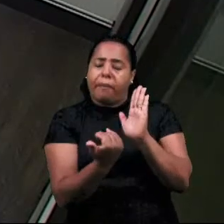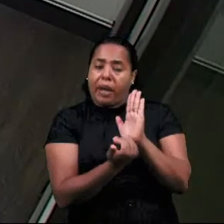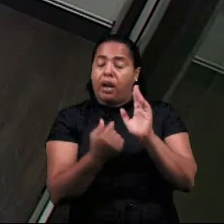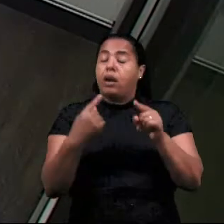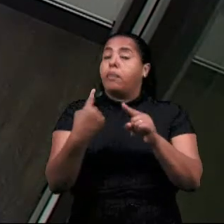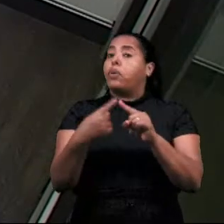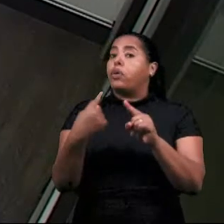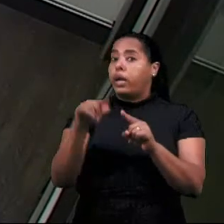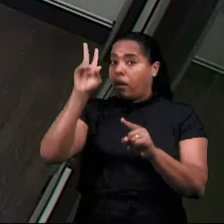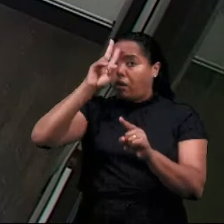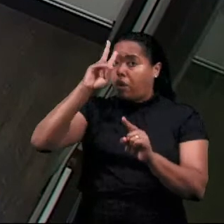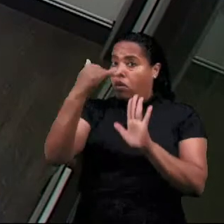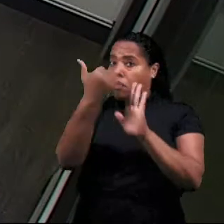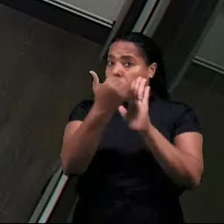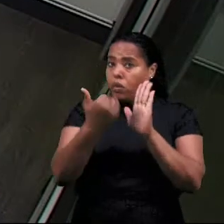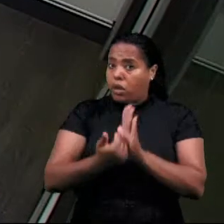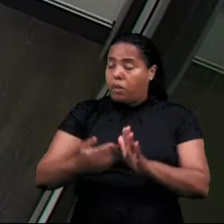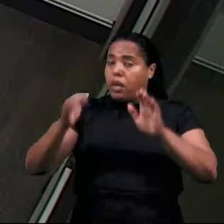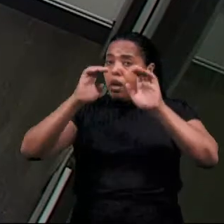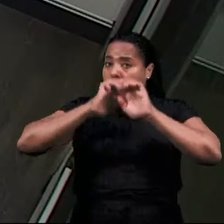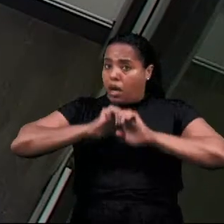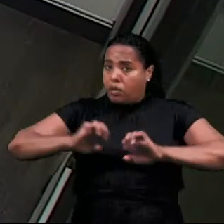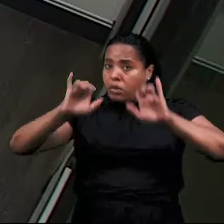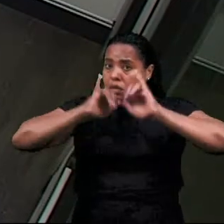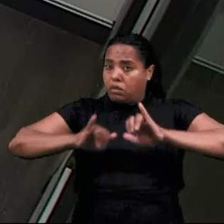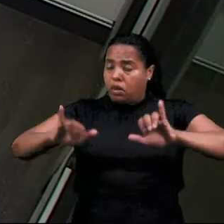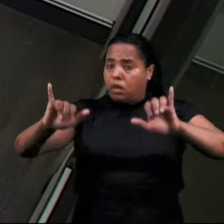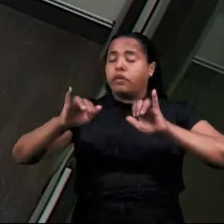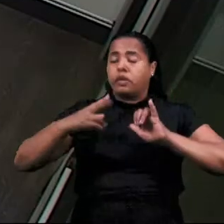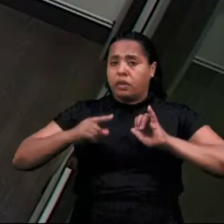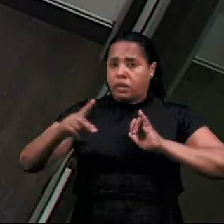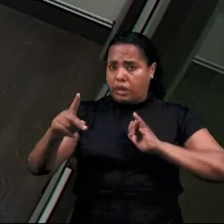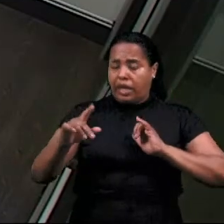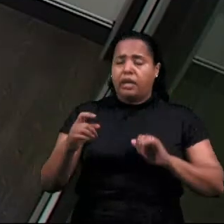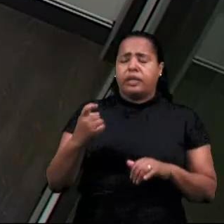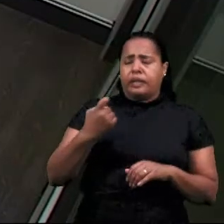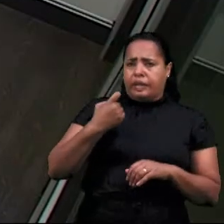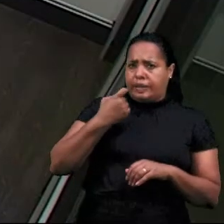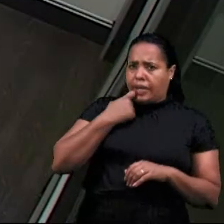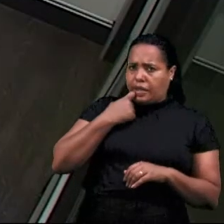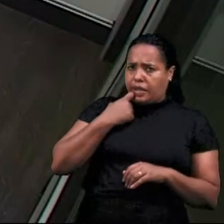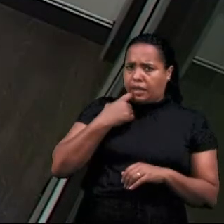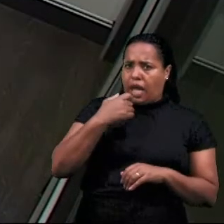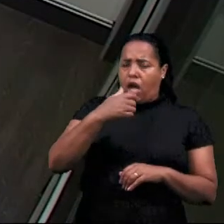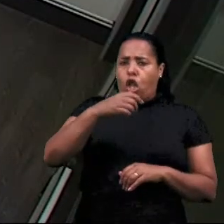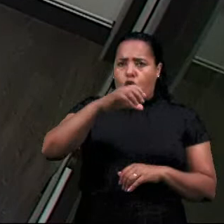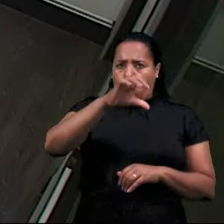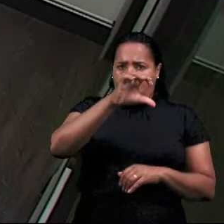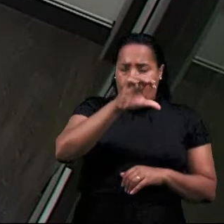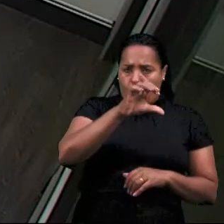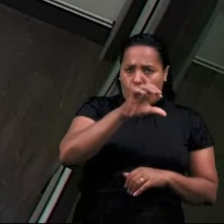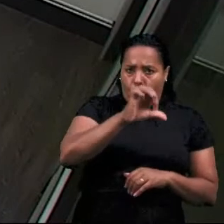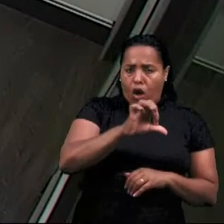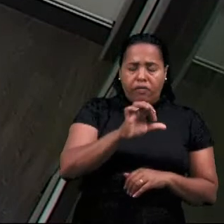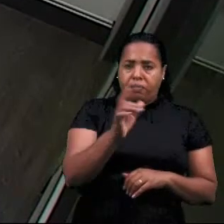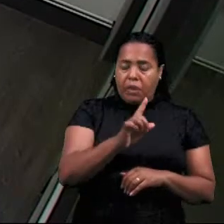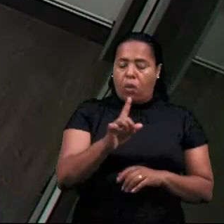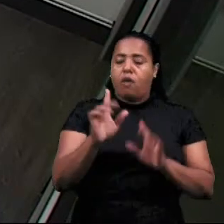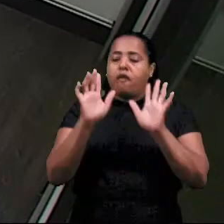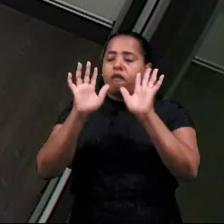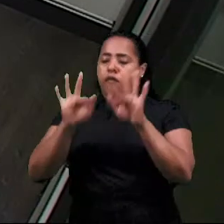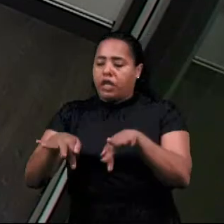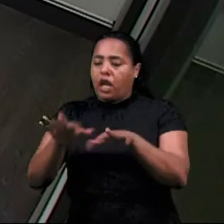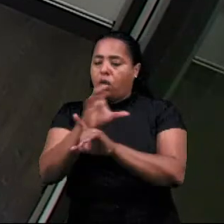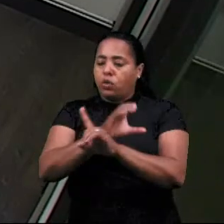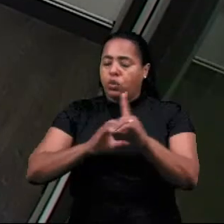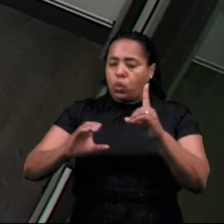Evangelho Eterno, nas sextas-feiras, agora não mais 21 horas, mas ali acabando o culto, o momento